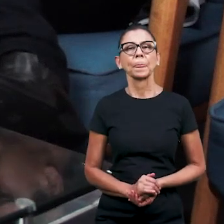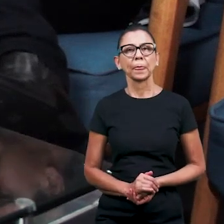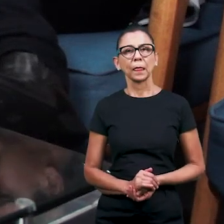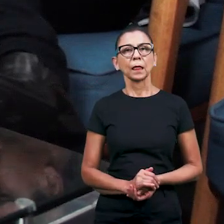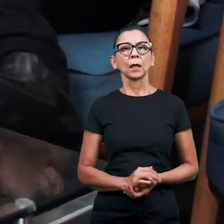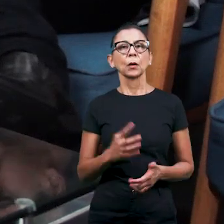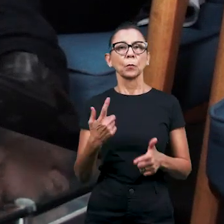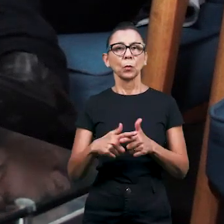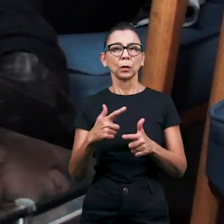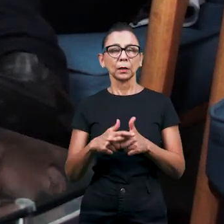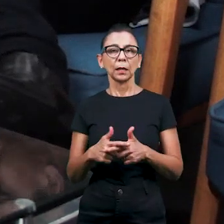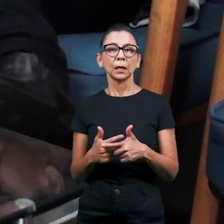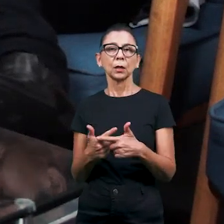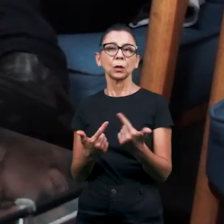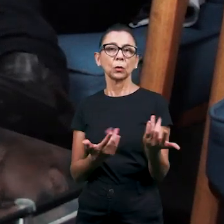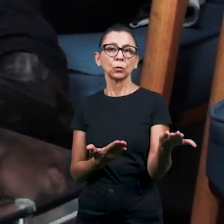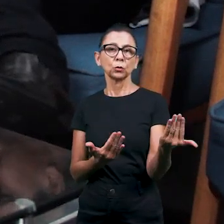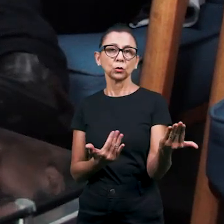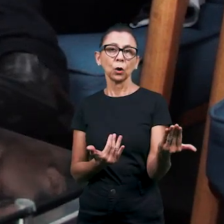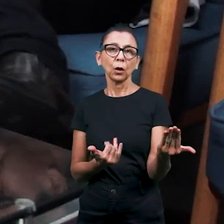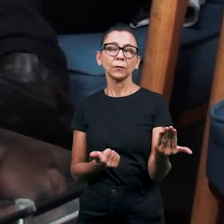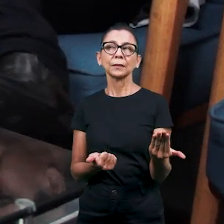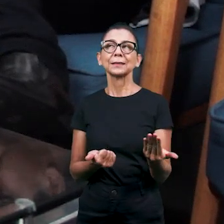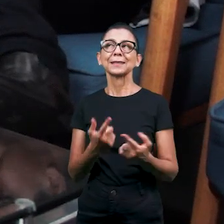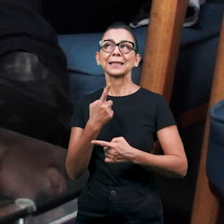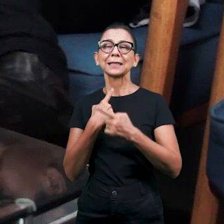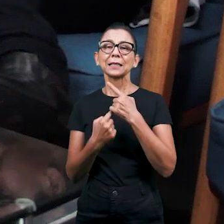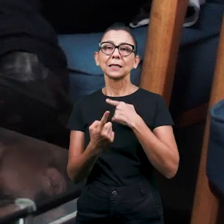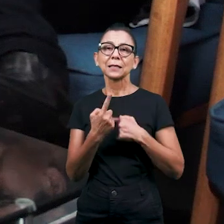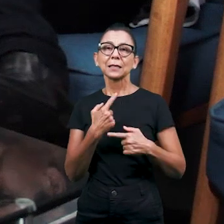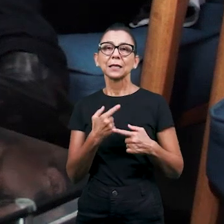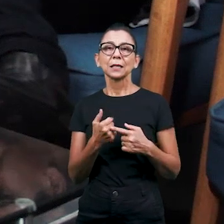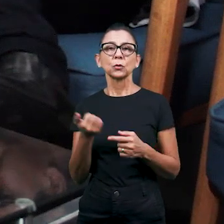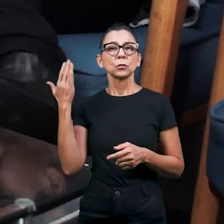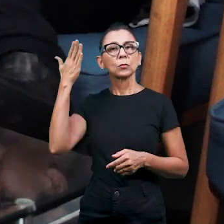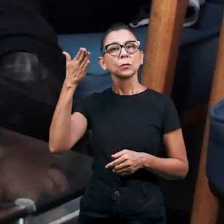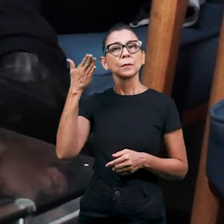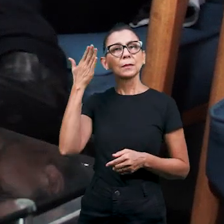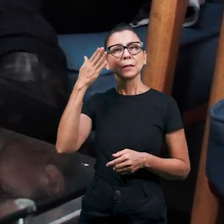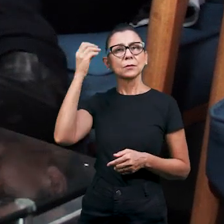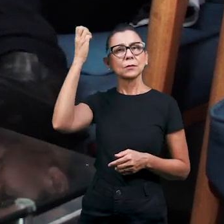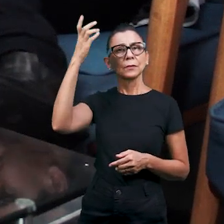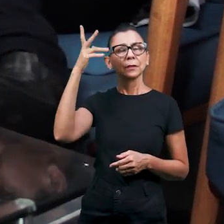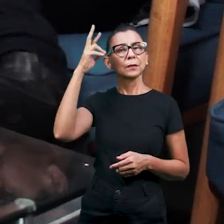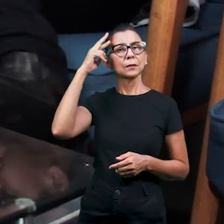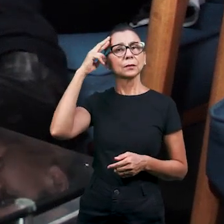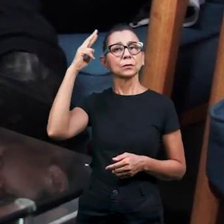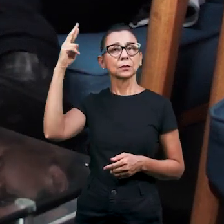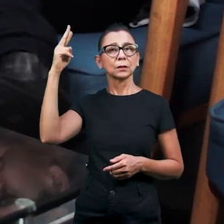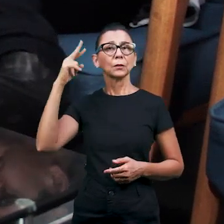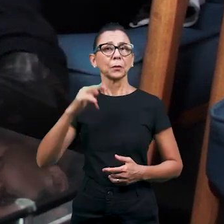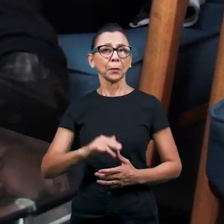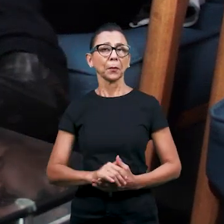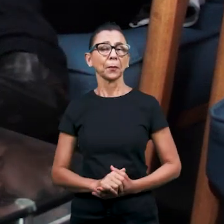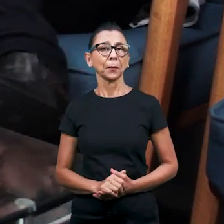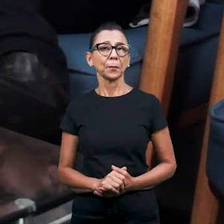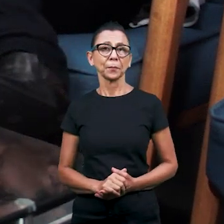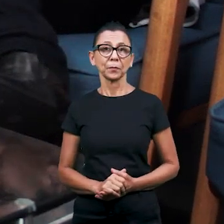de ouvir a palavra do Senhor. Nós estamos tendo reuniões, depois vamos poder falar um pouco mais disso, em todo o Brasil,